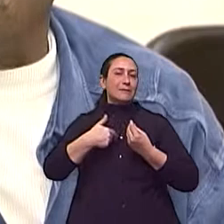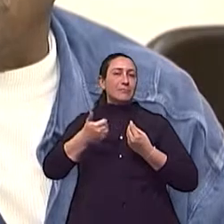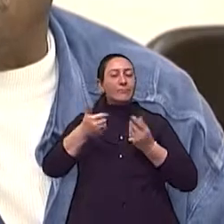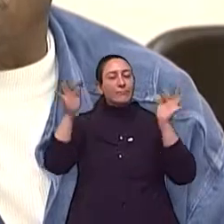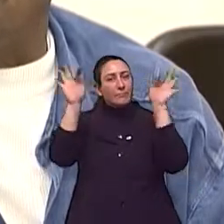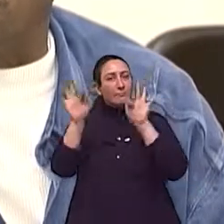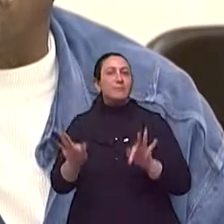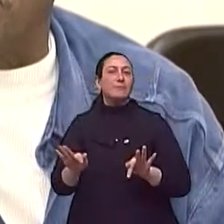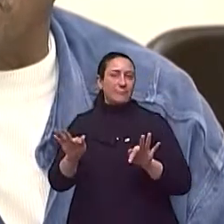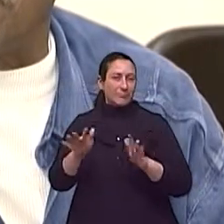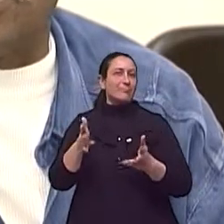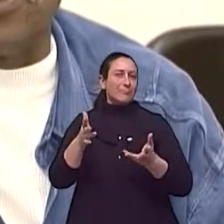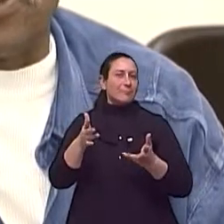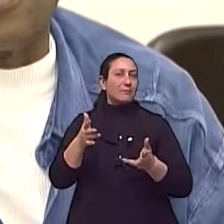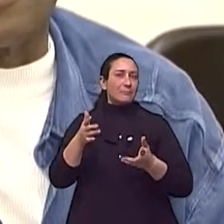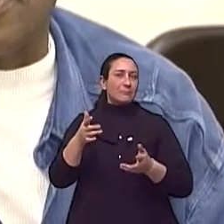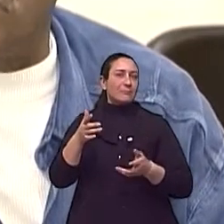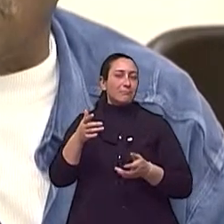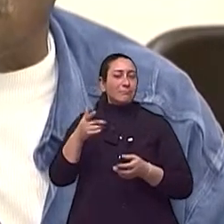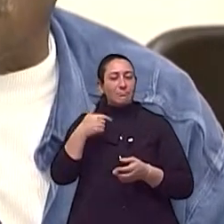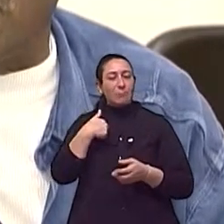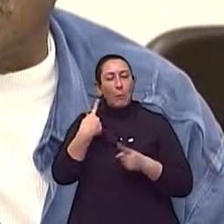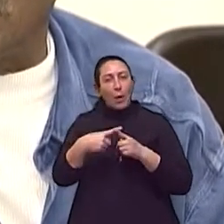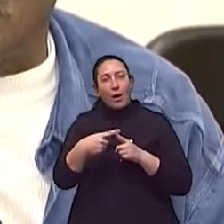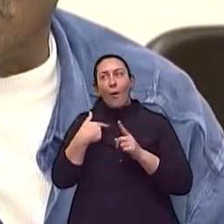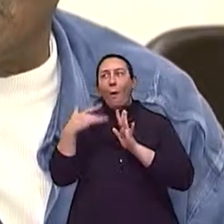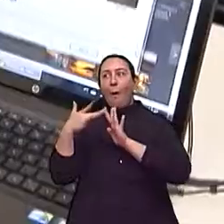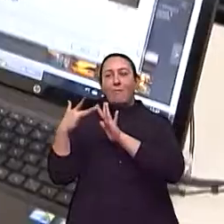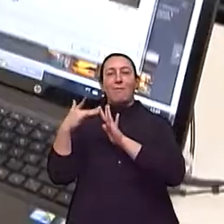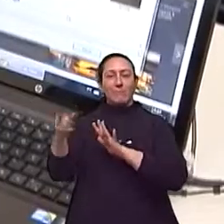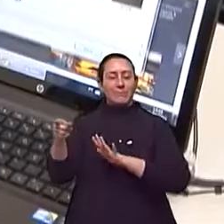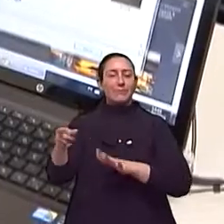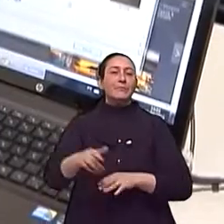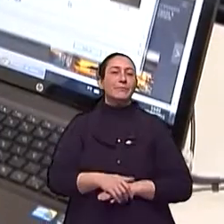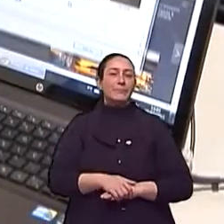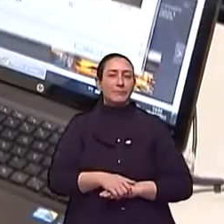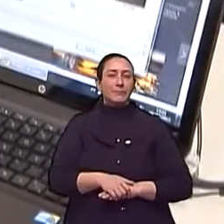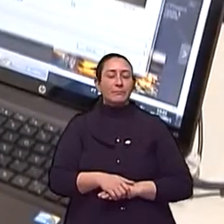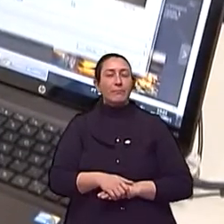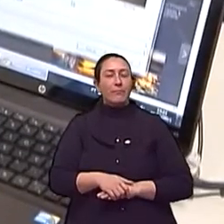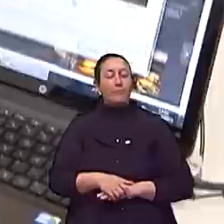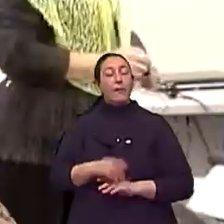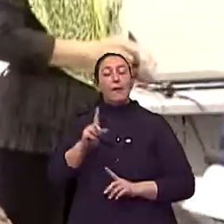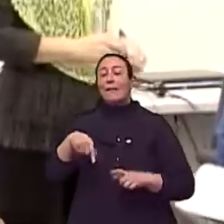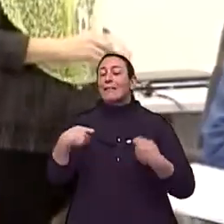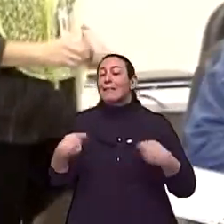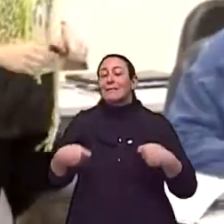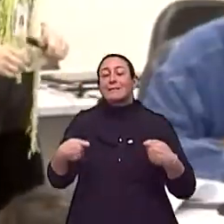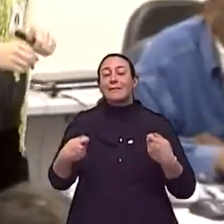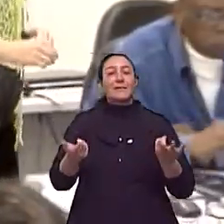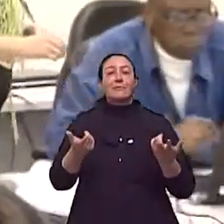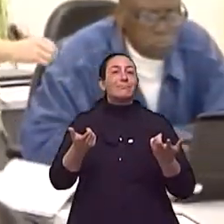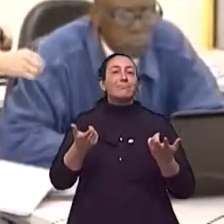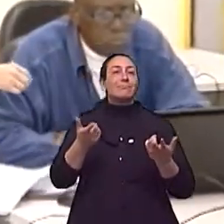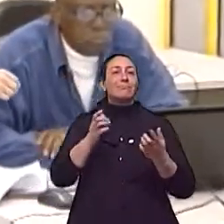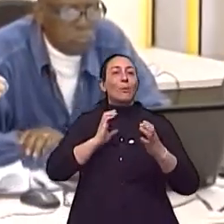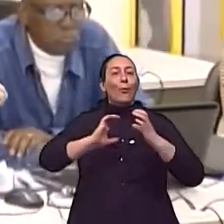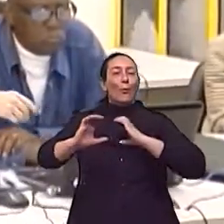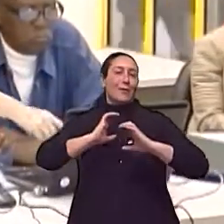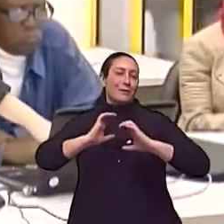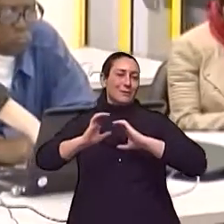agora a gente tá desenvolvendo agora junto com os demais colegas uma grande necessidade de comunicação que eu